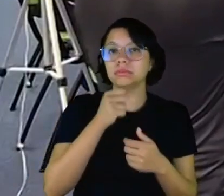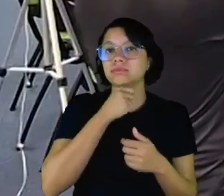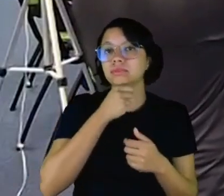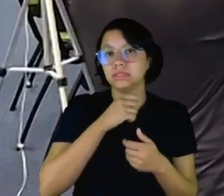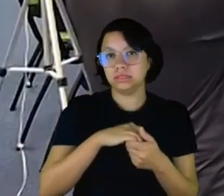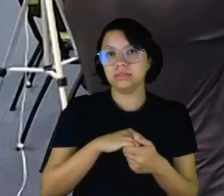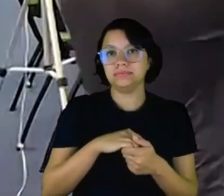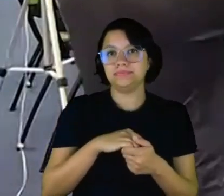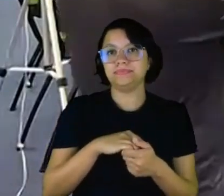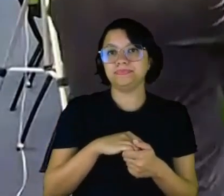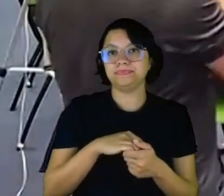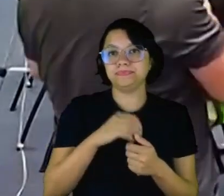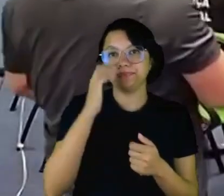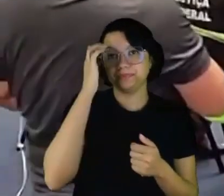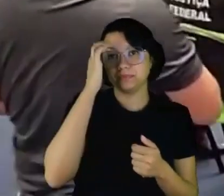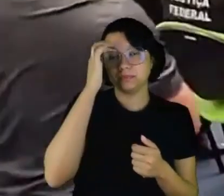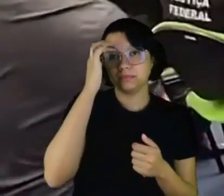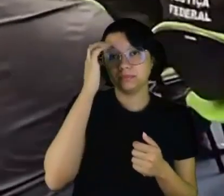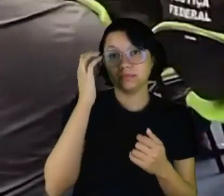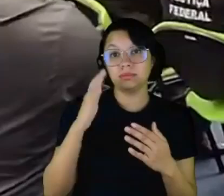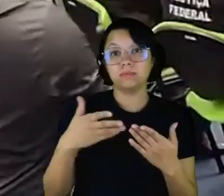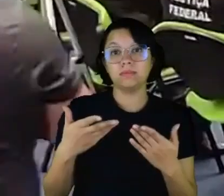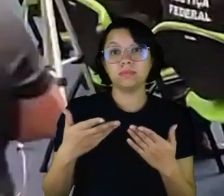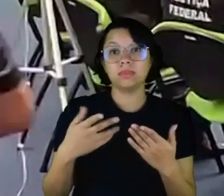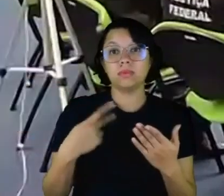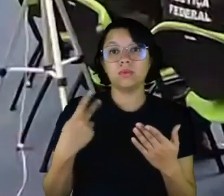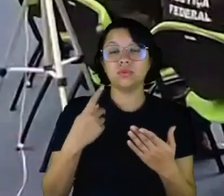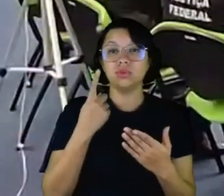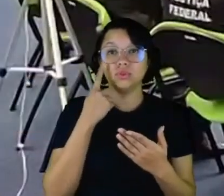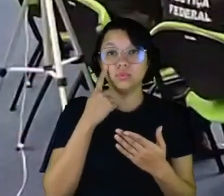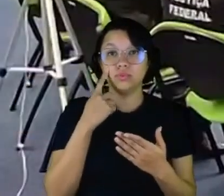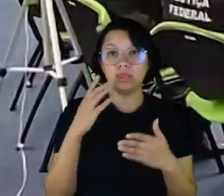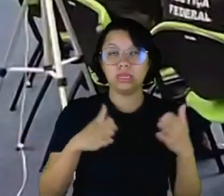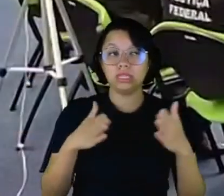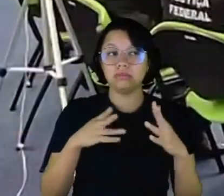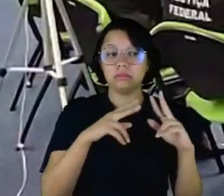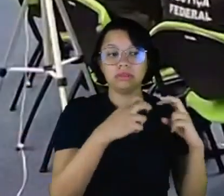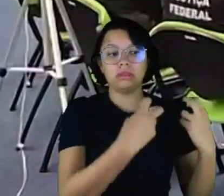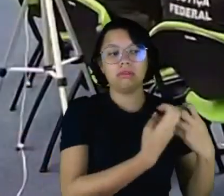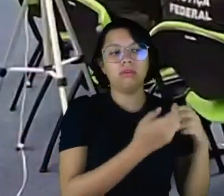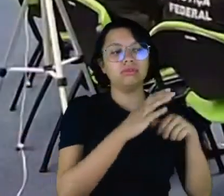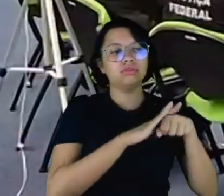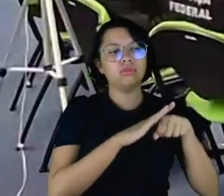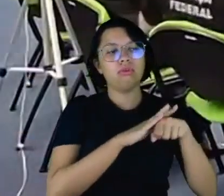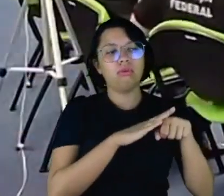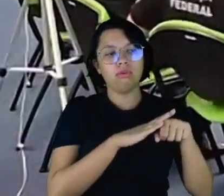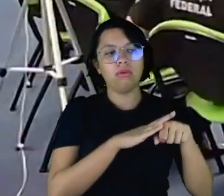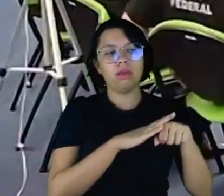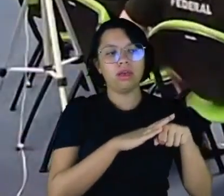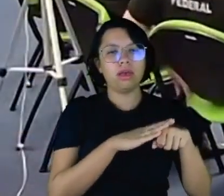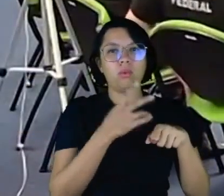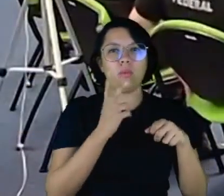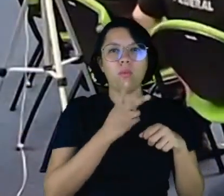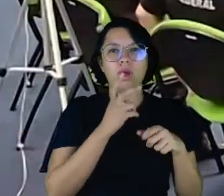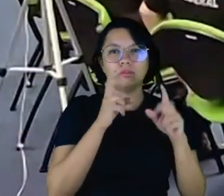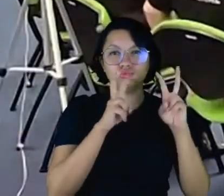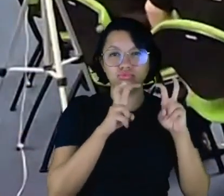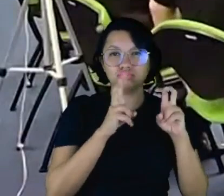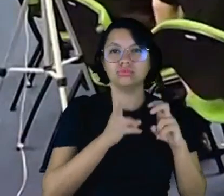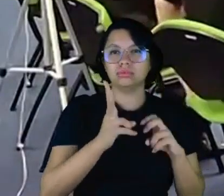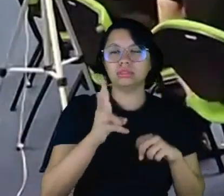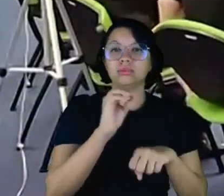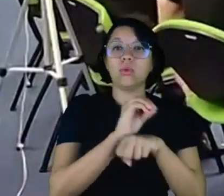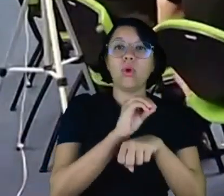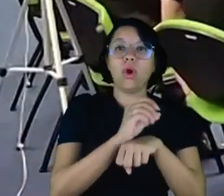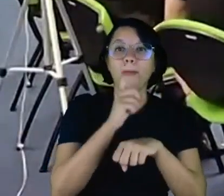envelhecerem, né? Então, a gente vê que, às vezes, nas rodas de conversa é um assunto muito constante esse, né, da questão dos cuidados com